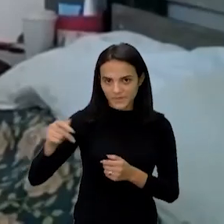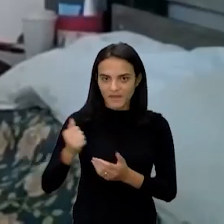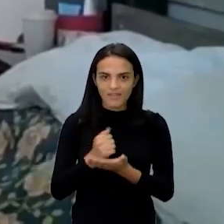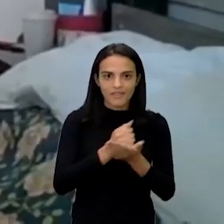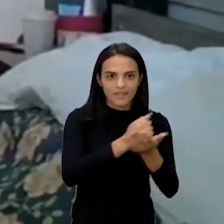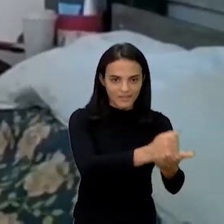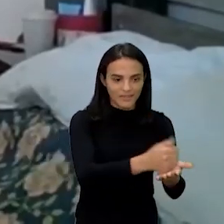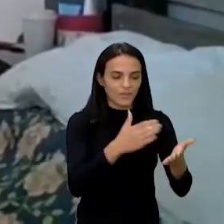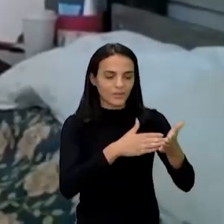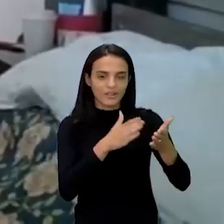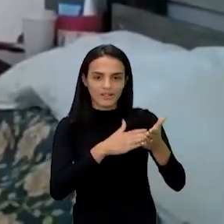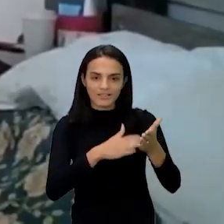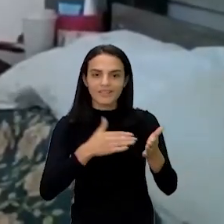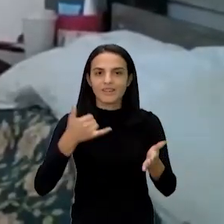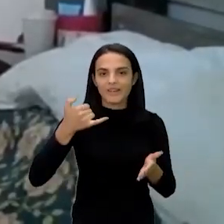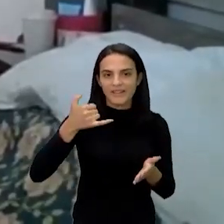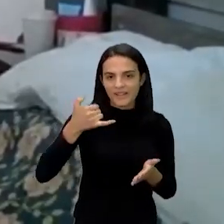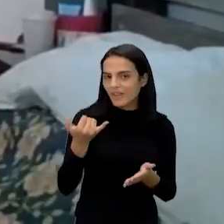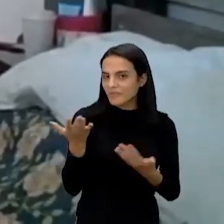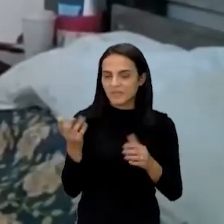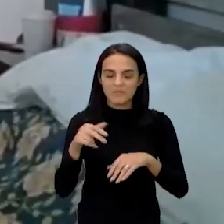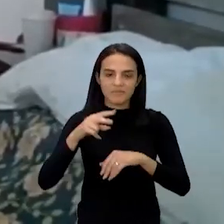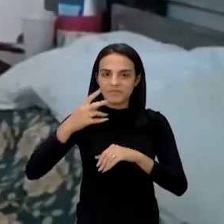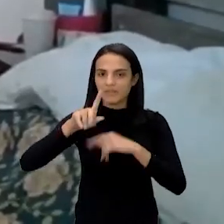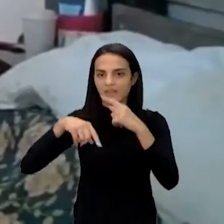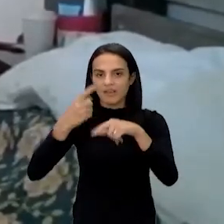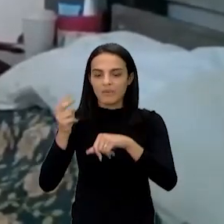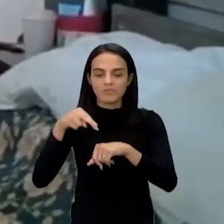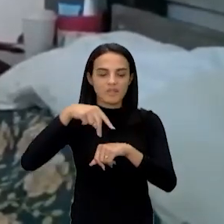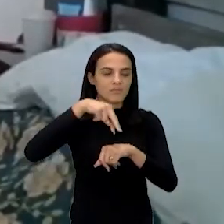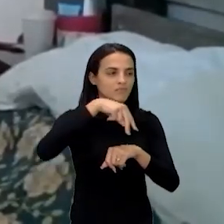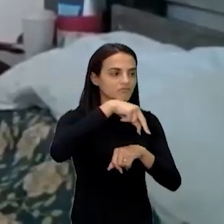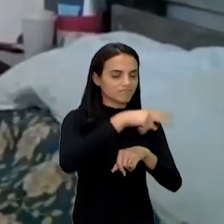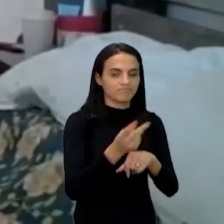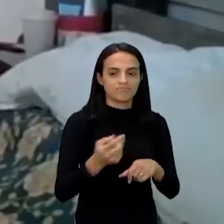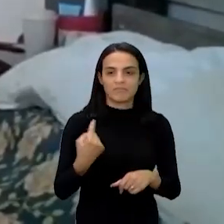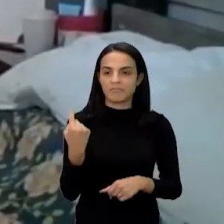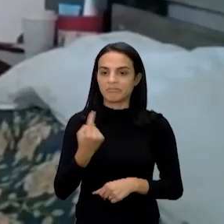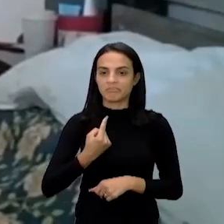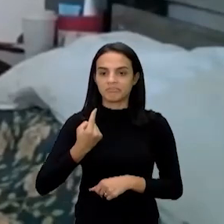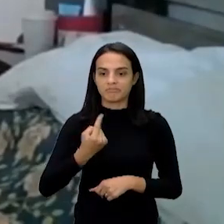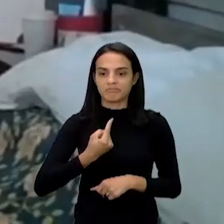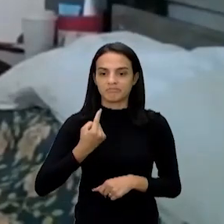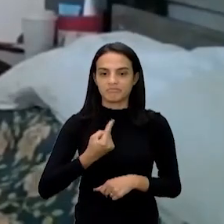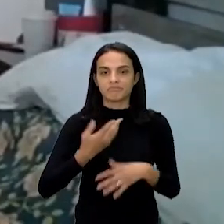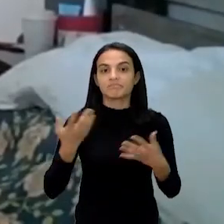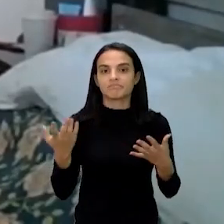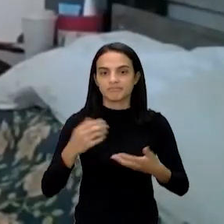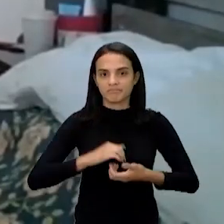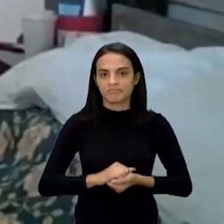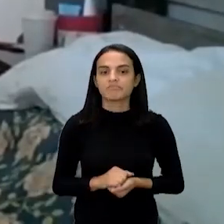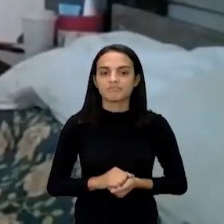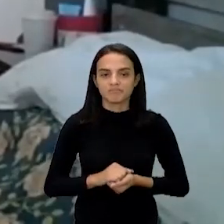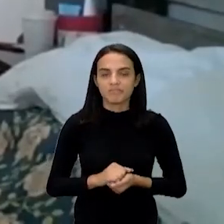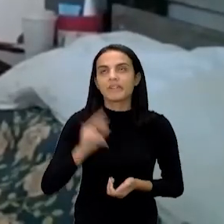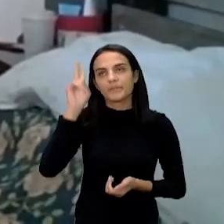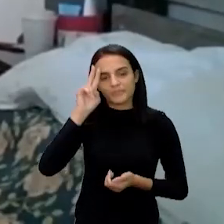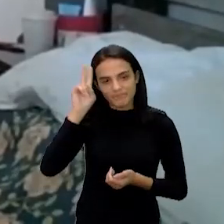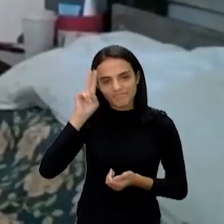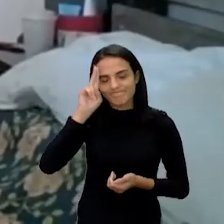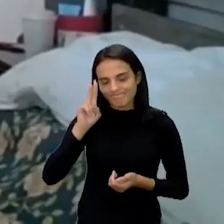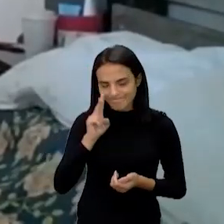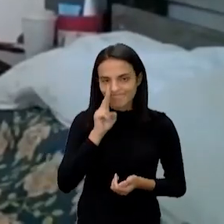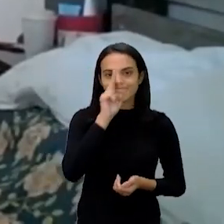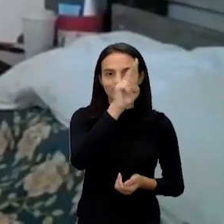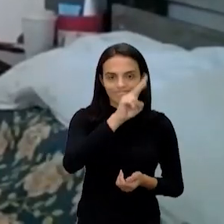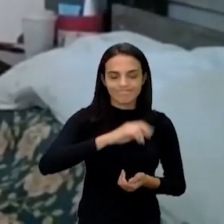caderno, o lápis na minha mão, virou as costas e saiu para atender os outros alunos, eu fiquei sozinho. Então, acho que isso é uma lembrança muito forte